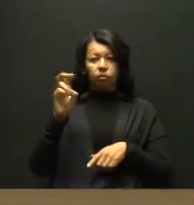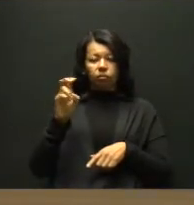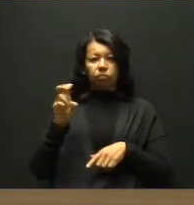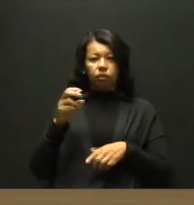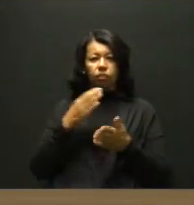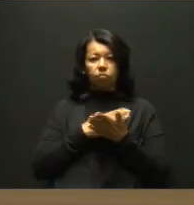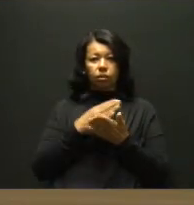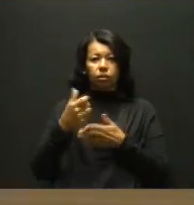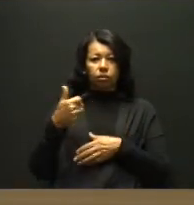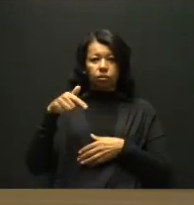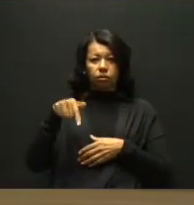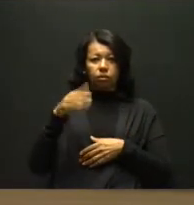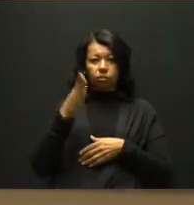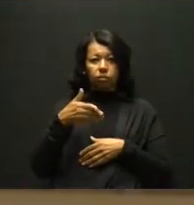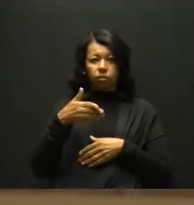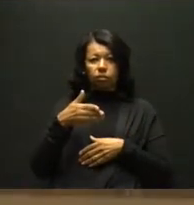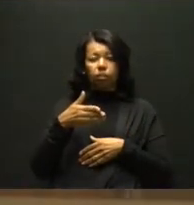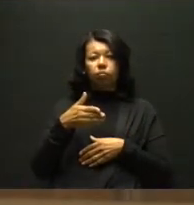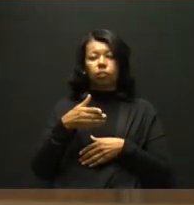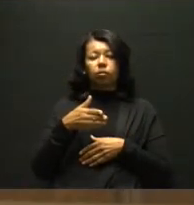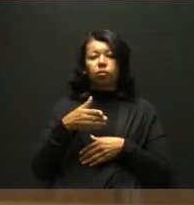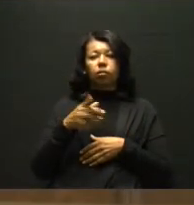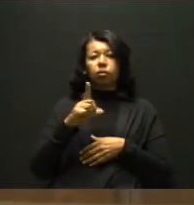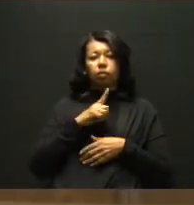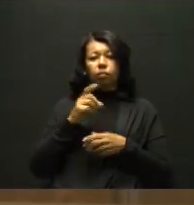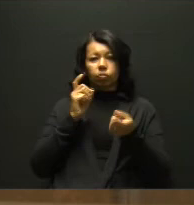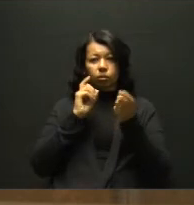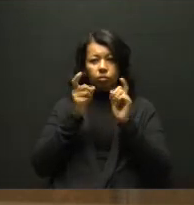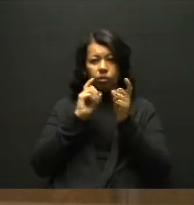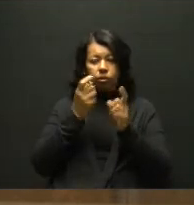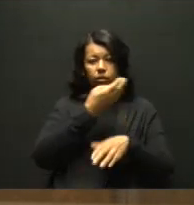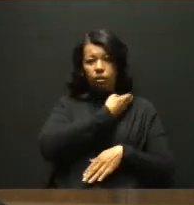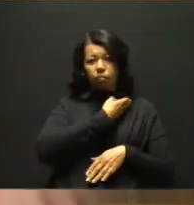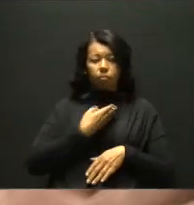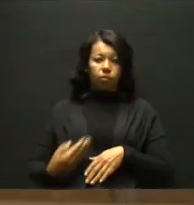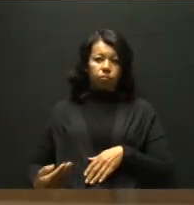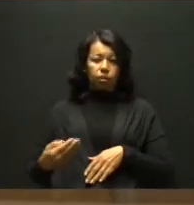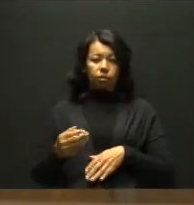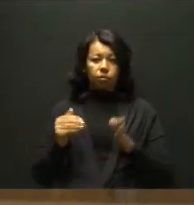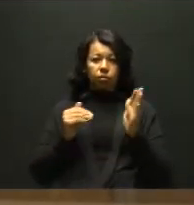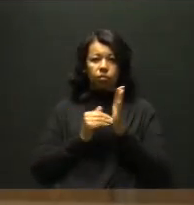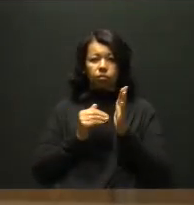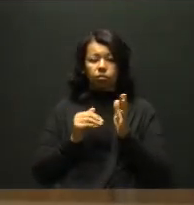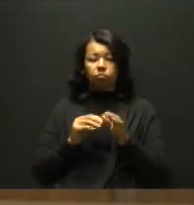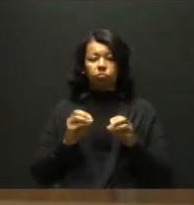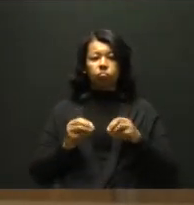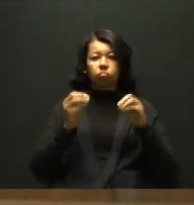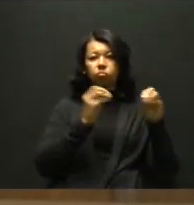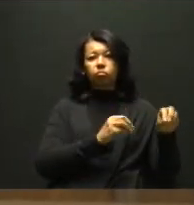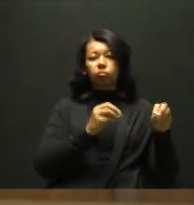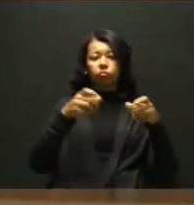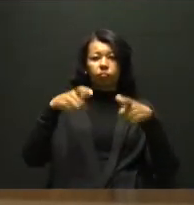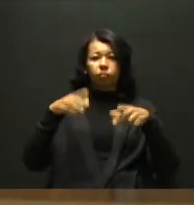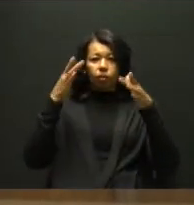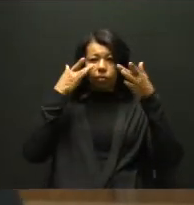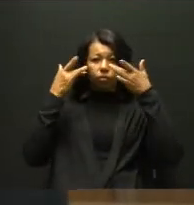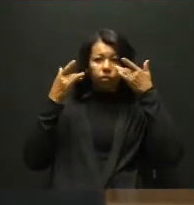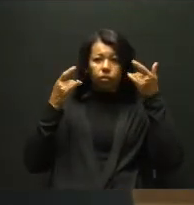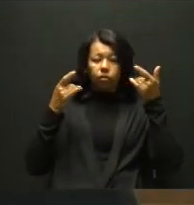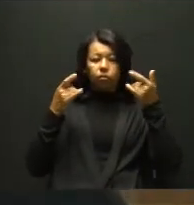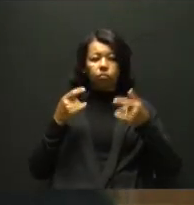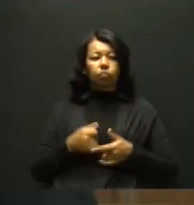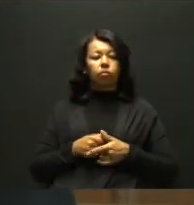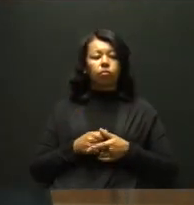partir das 17 horas e 30 minutos teremos audiência pública chorado a utilização da área do teatro da obra do